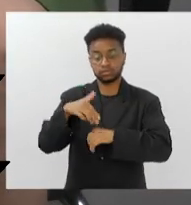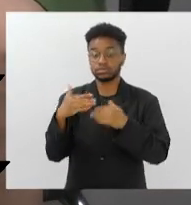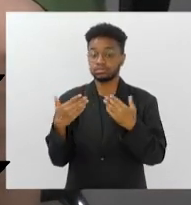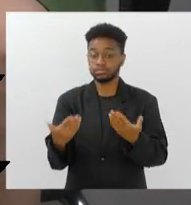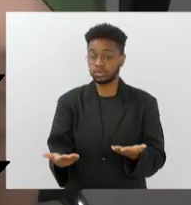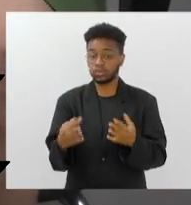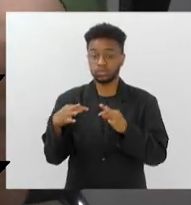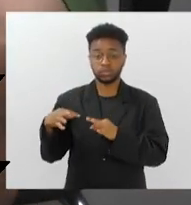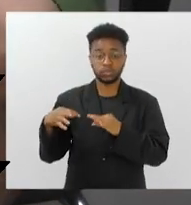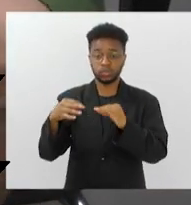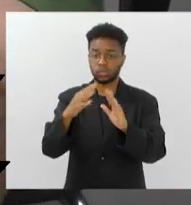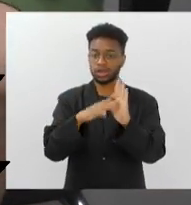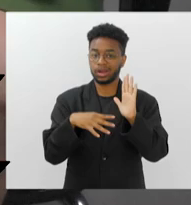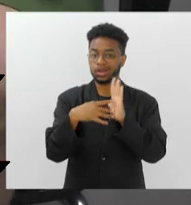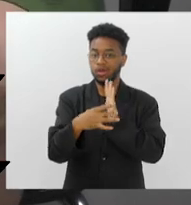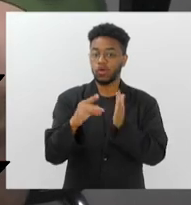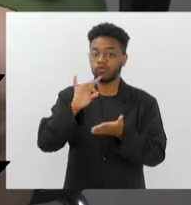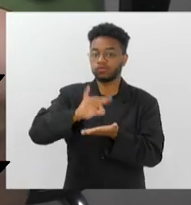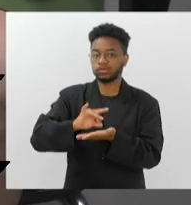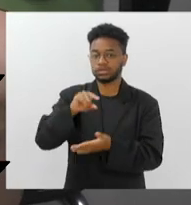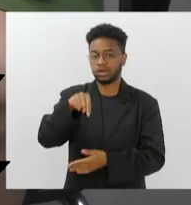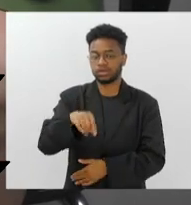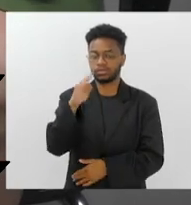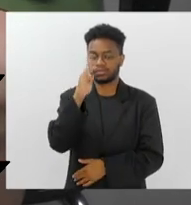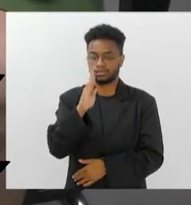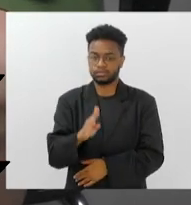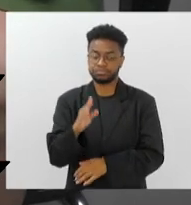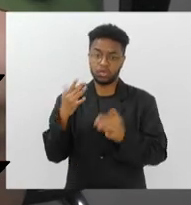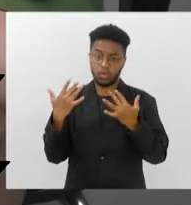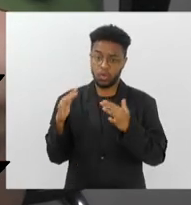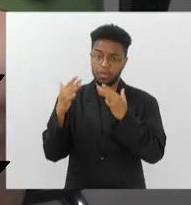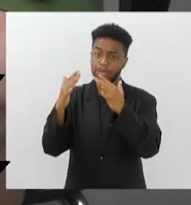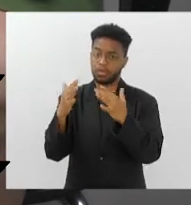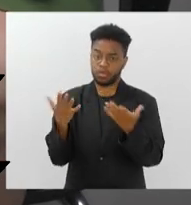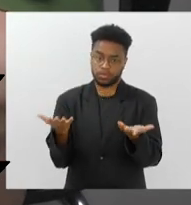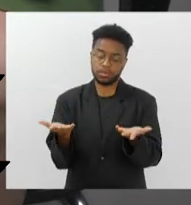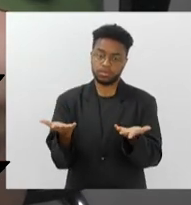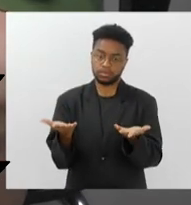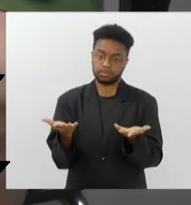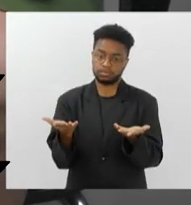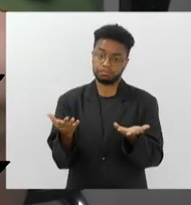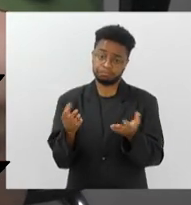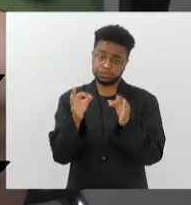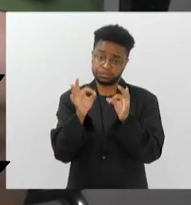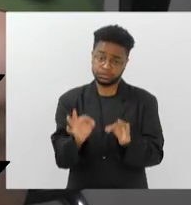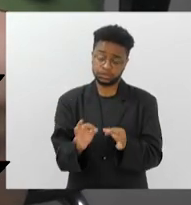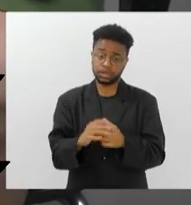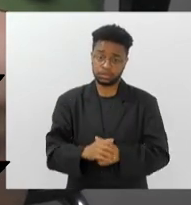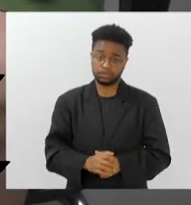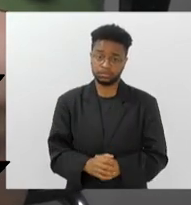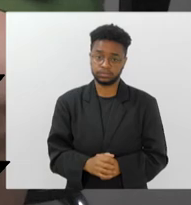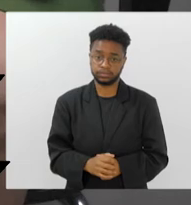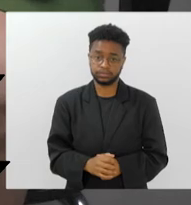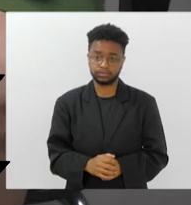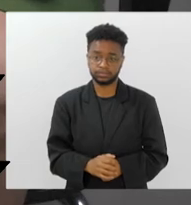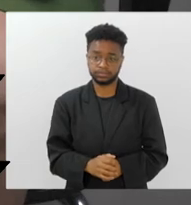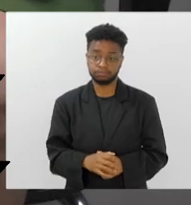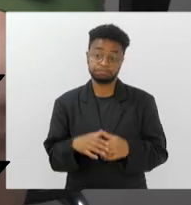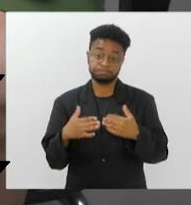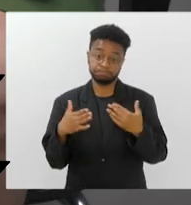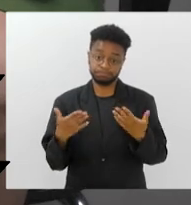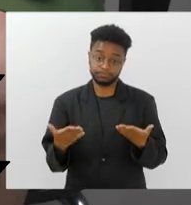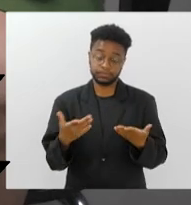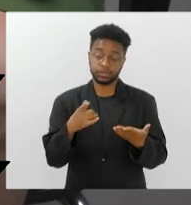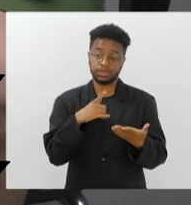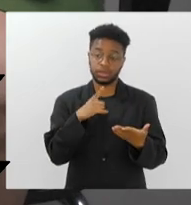todos os calendários oficiais do Brasil comemoram com máxima Justiça n ainda tem mais